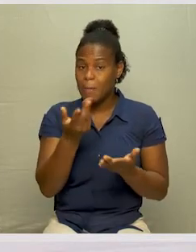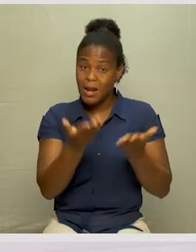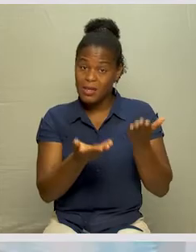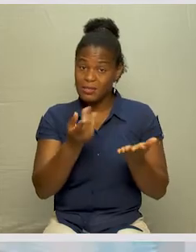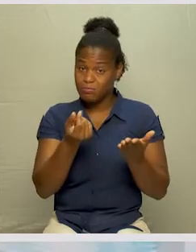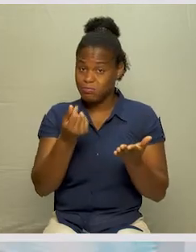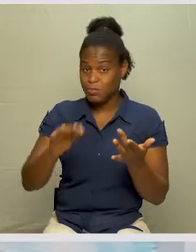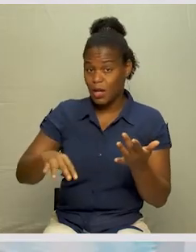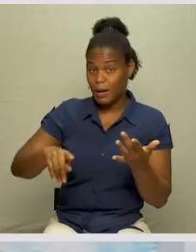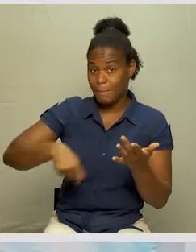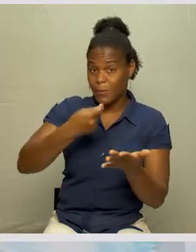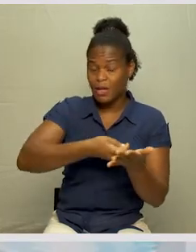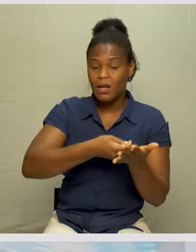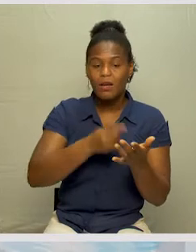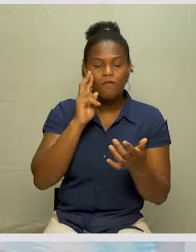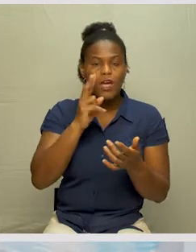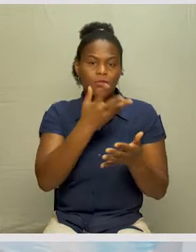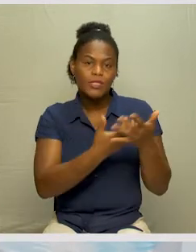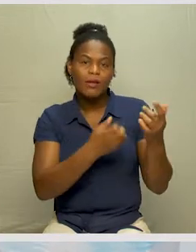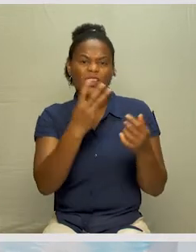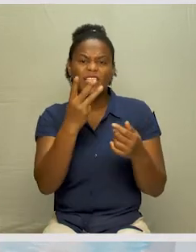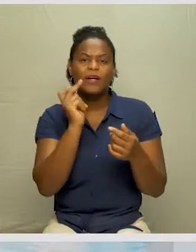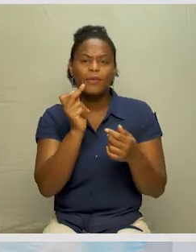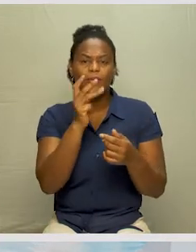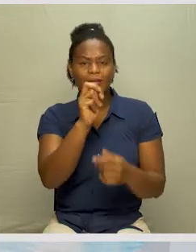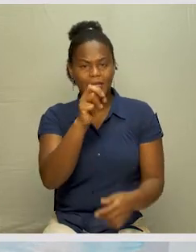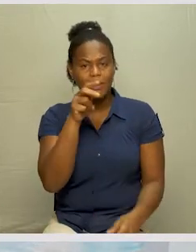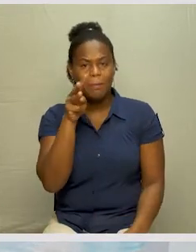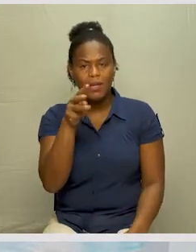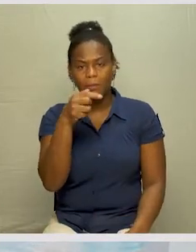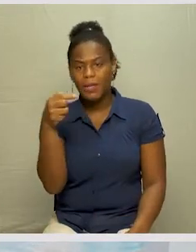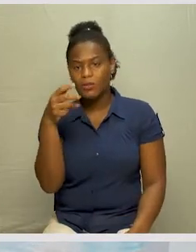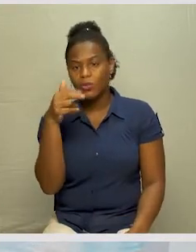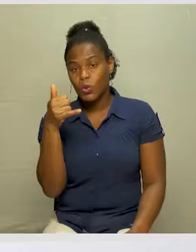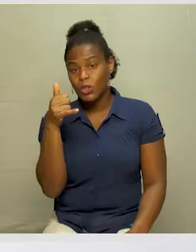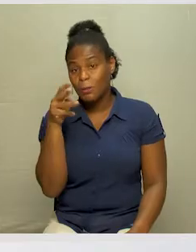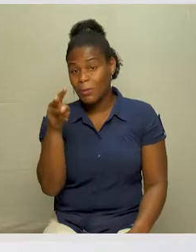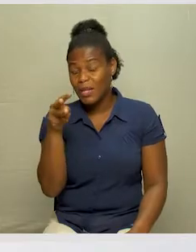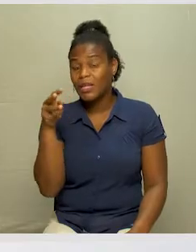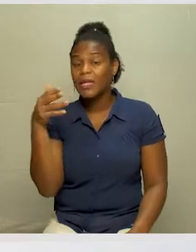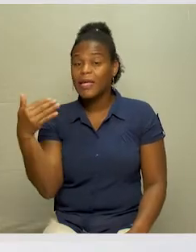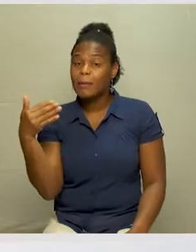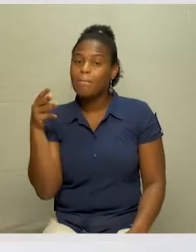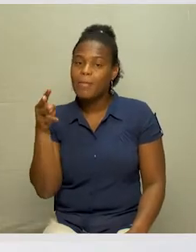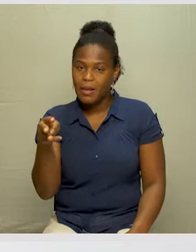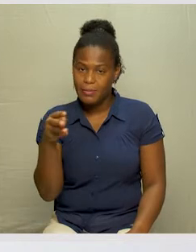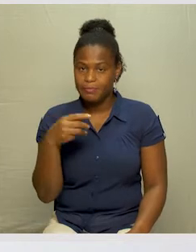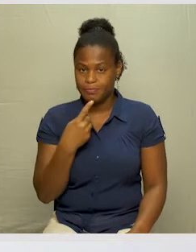ver ali os saldos nos 3 anos. 3 mil, menos 2 mil e 1.000,